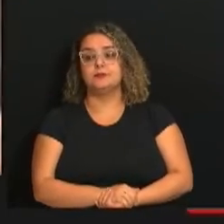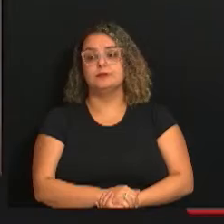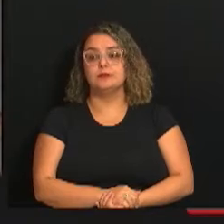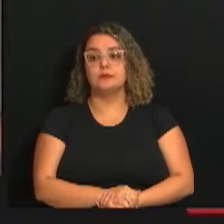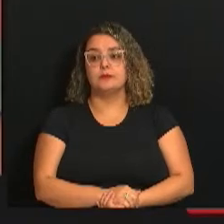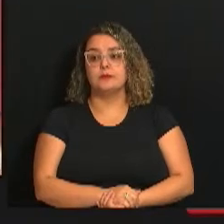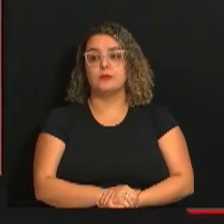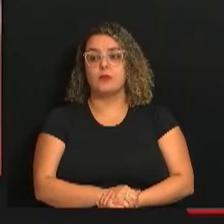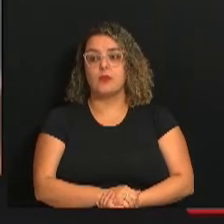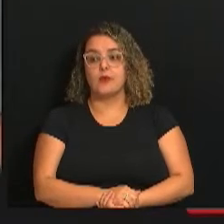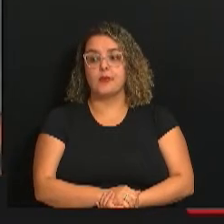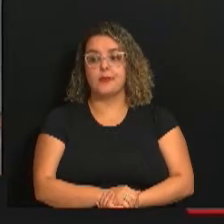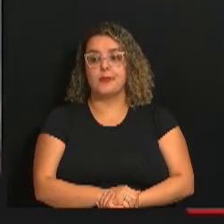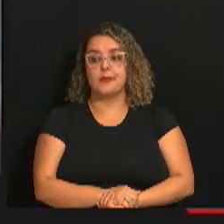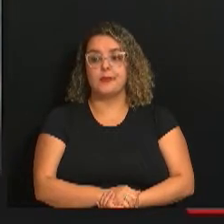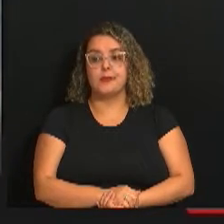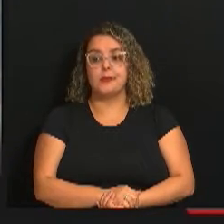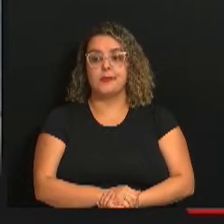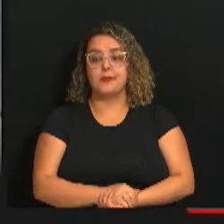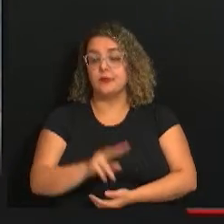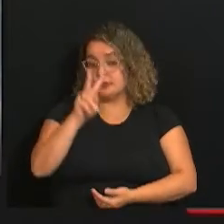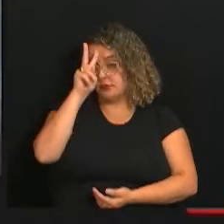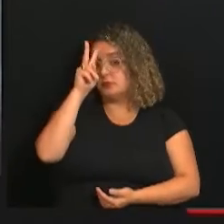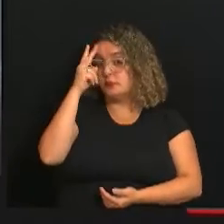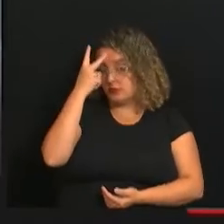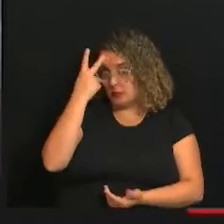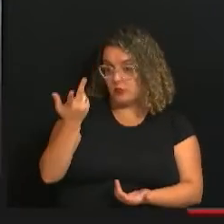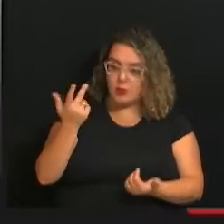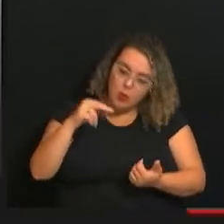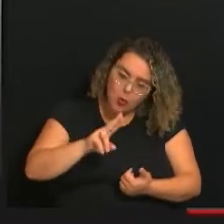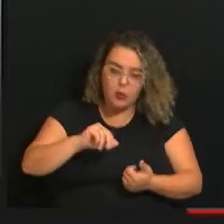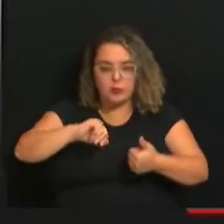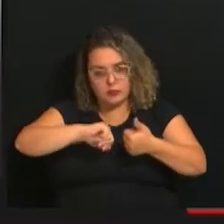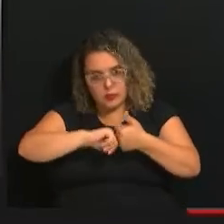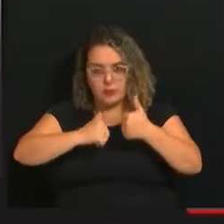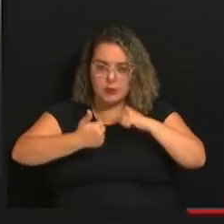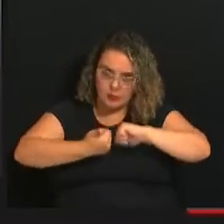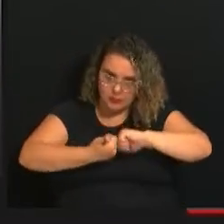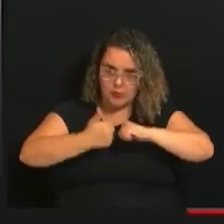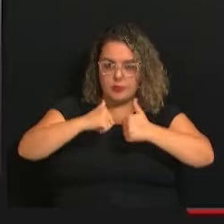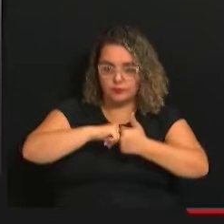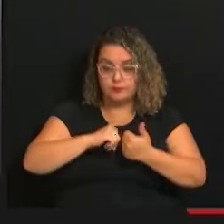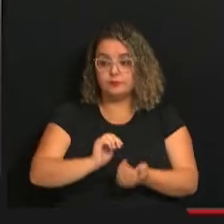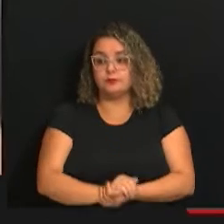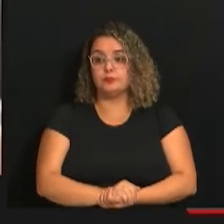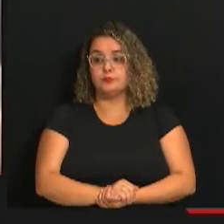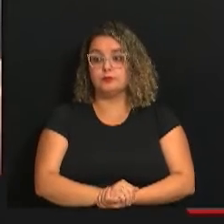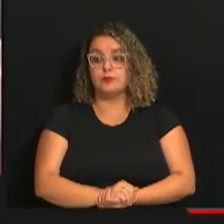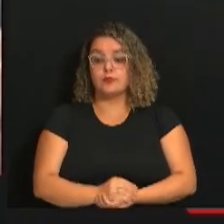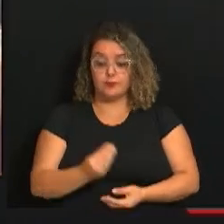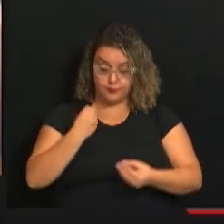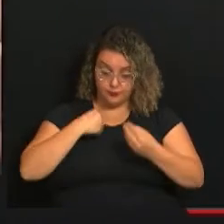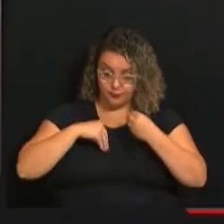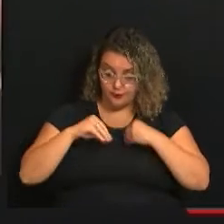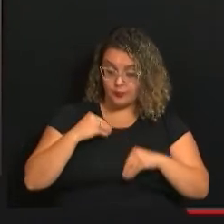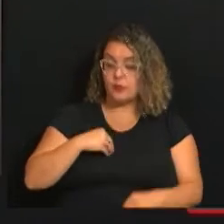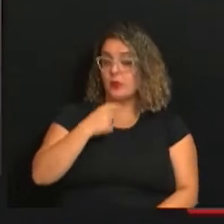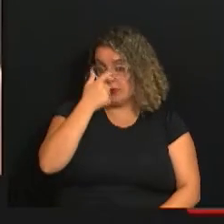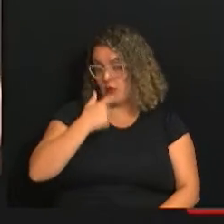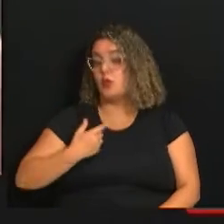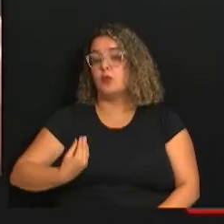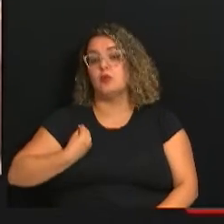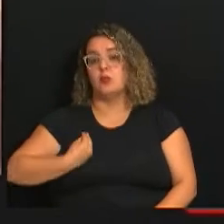Eliane Oliveira, muito obrigado por ter aceito o convite para participar aqui do Câmara Notícia. E o que representa para você